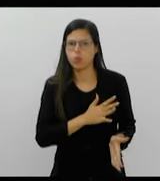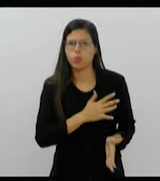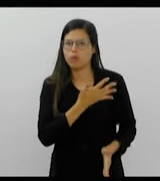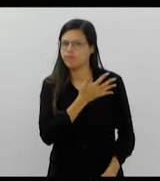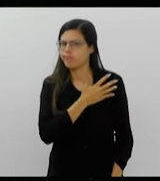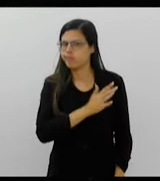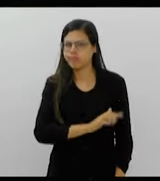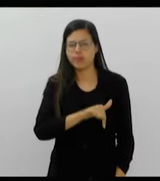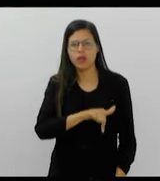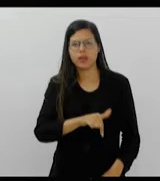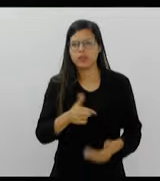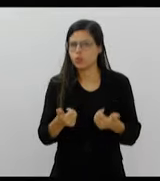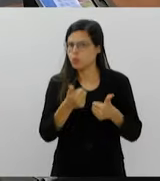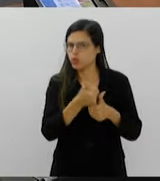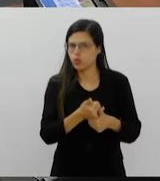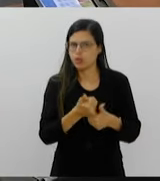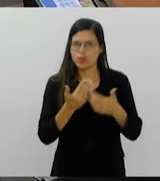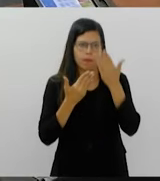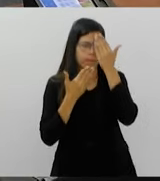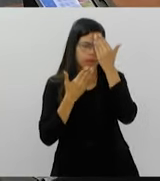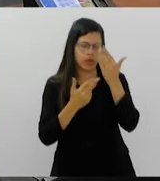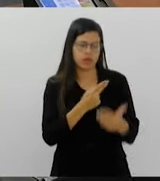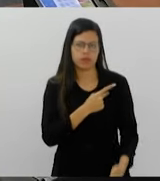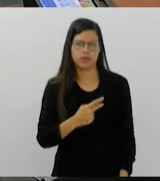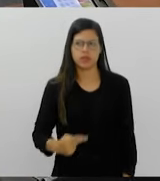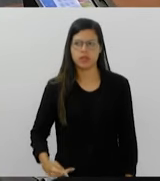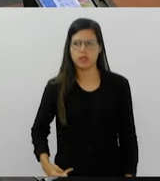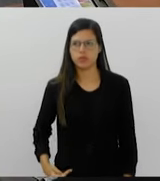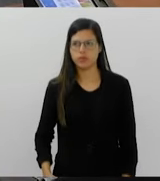substituição. Obrigada, presidente.